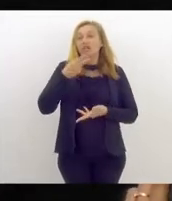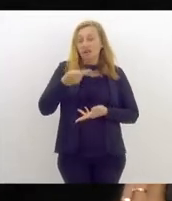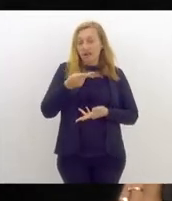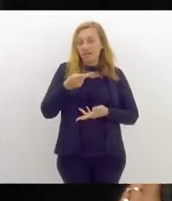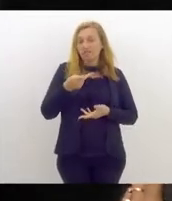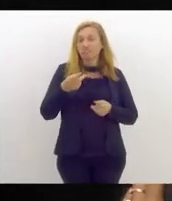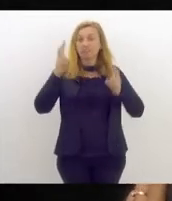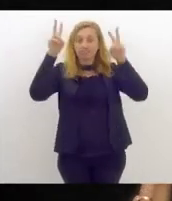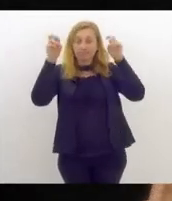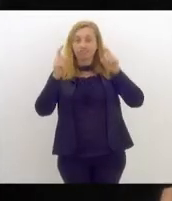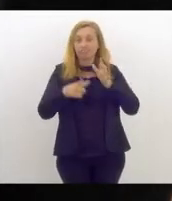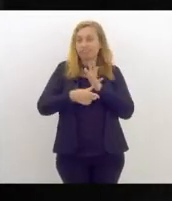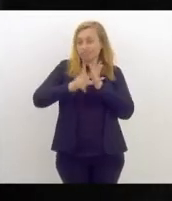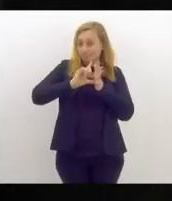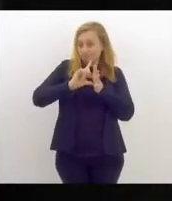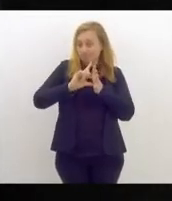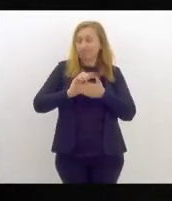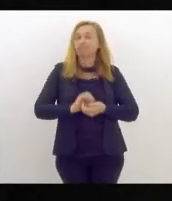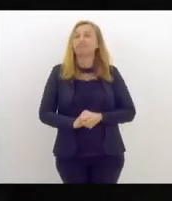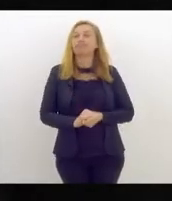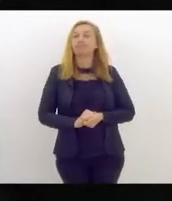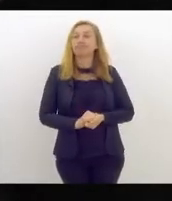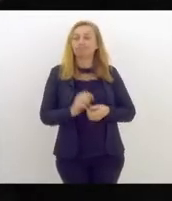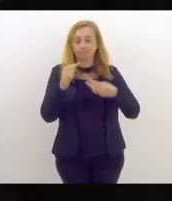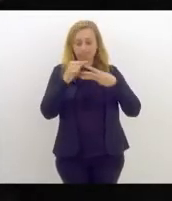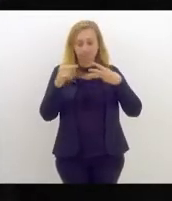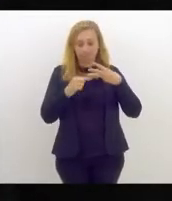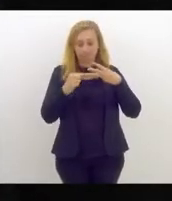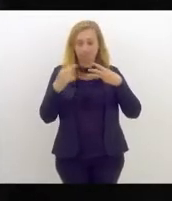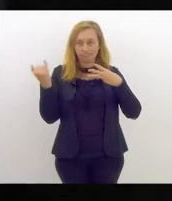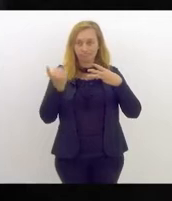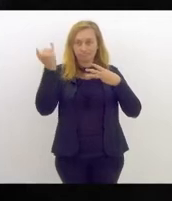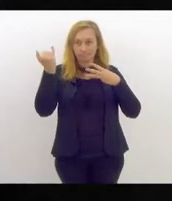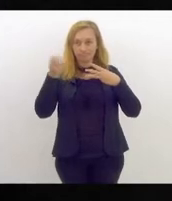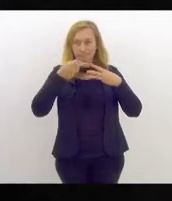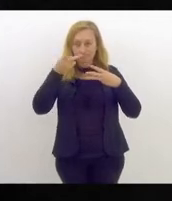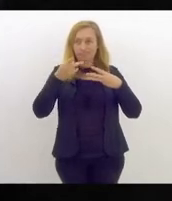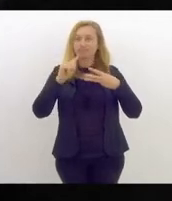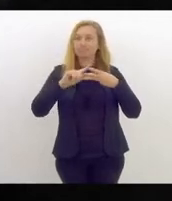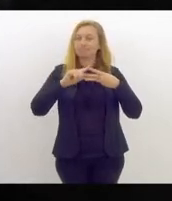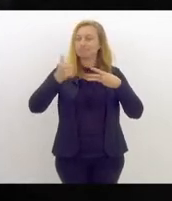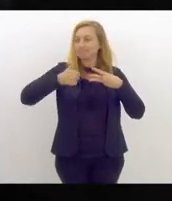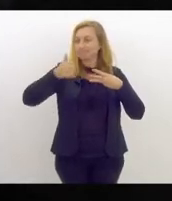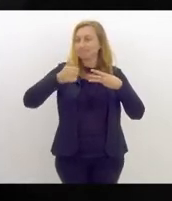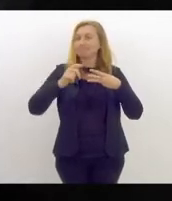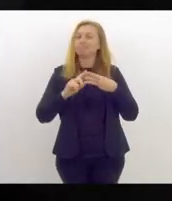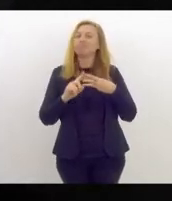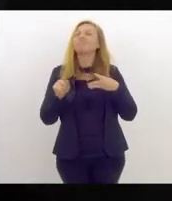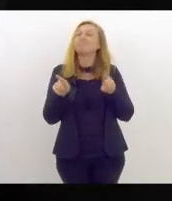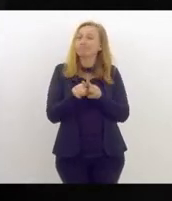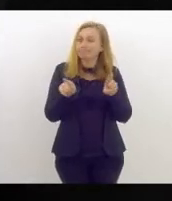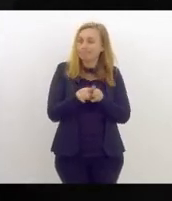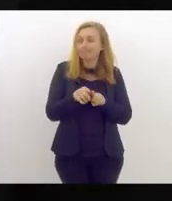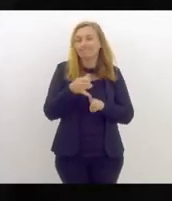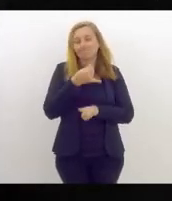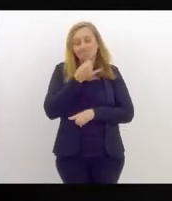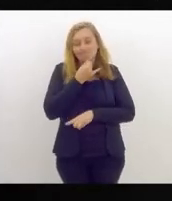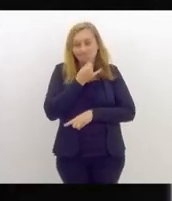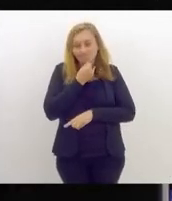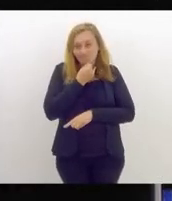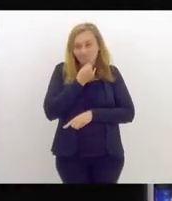topicamente fazer três notas a primeira delas é também lamentar